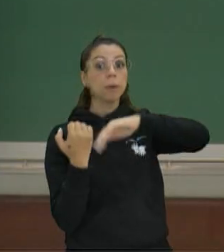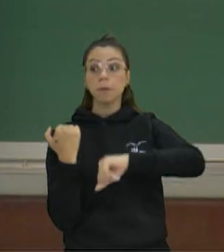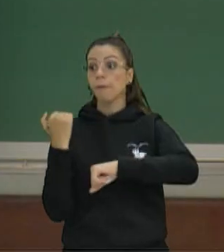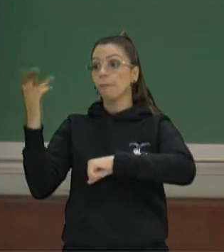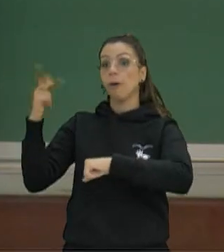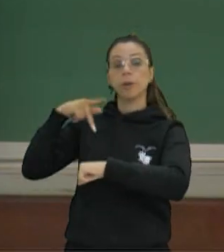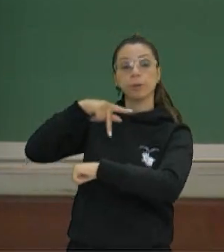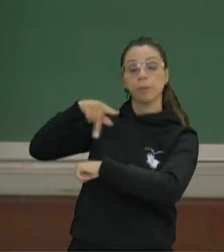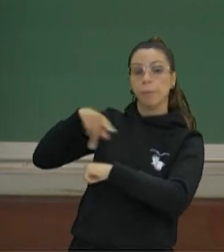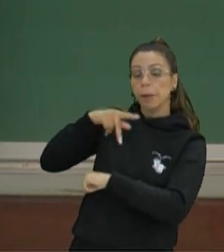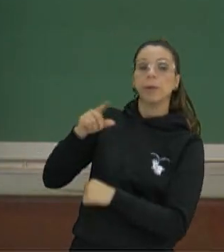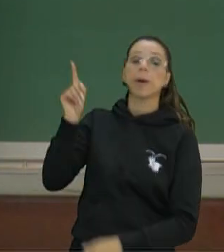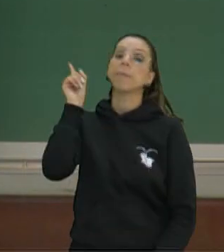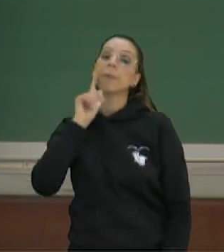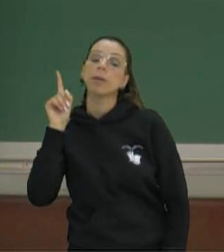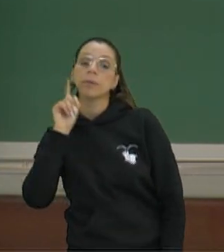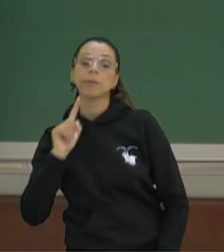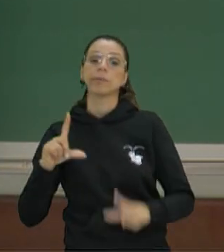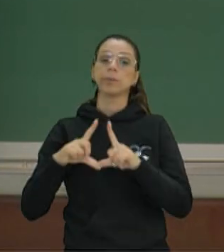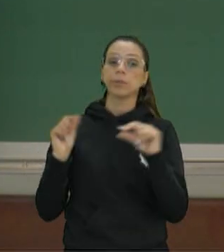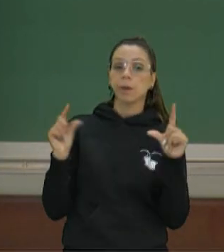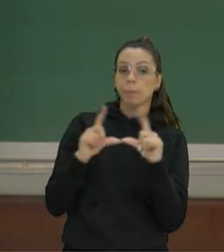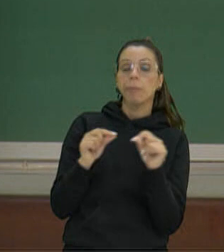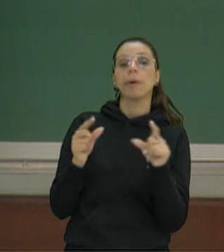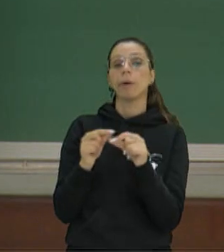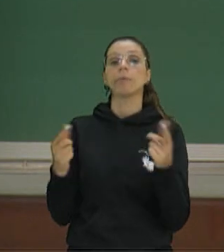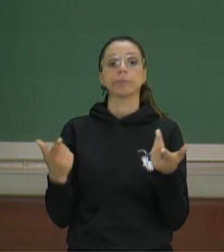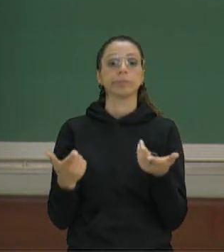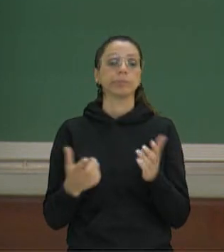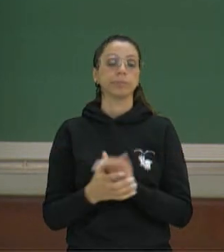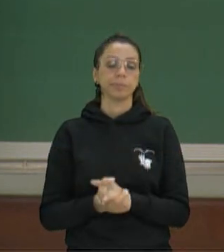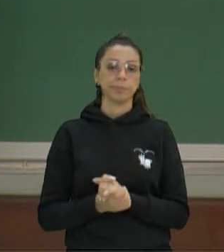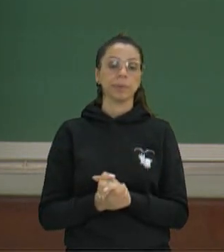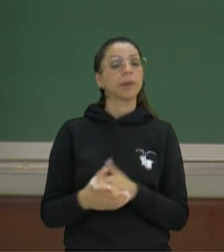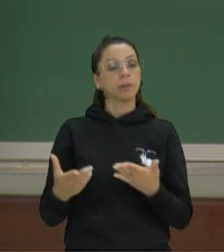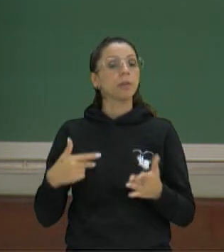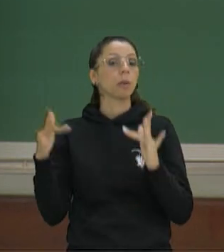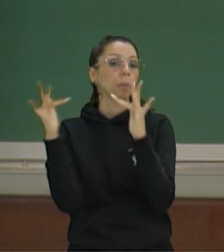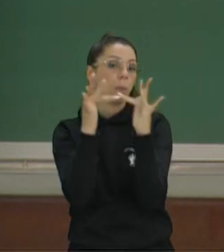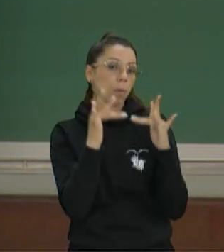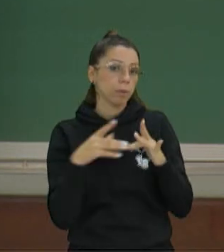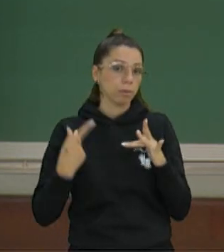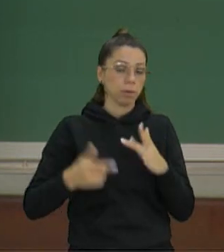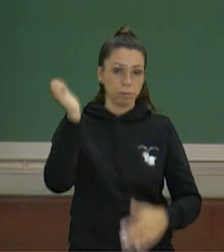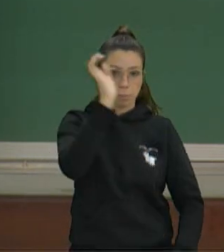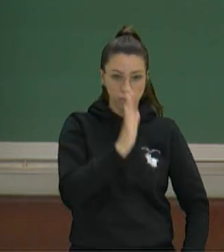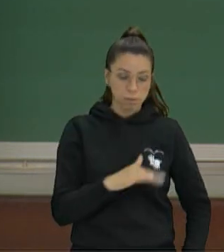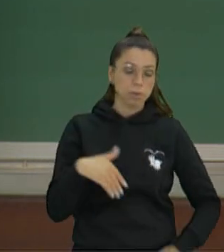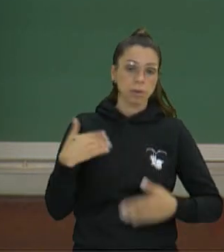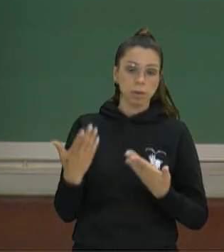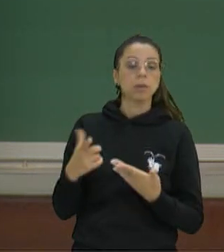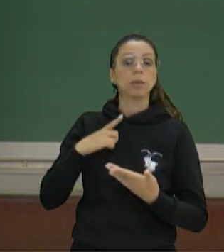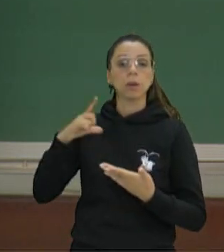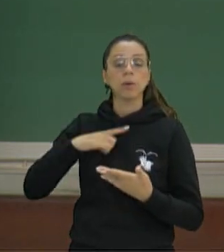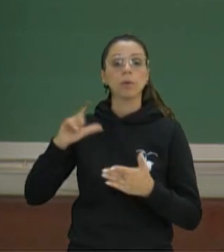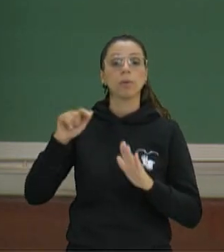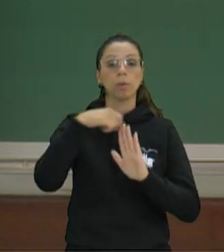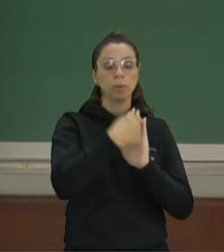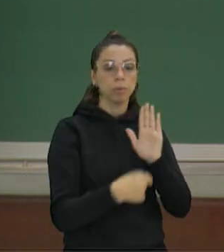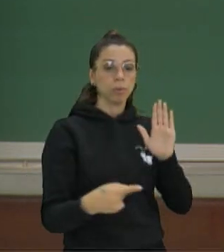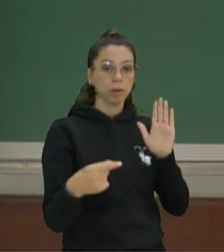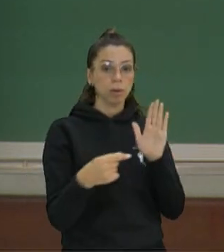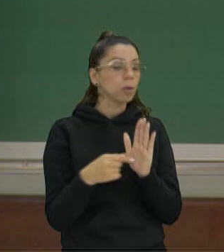coisas americanas, coisas japonesas que passaram por nosso dia. Com base no texto e em seus conhecimentos, marque a